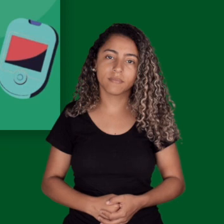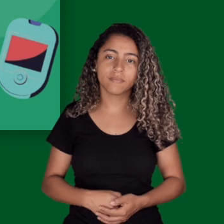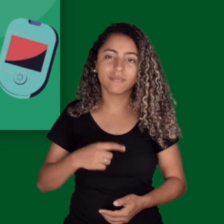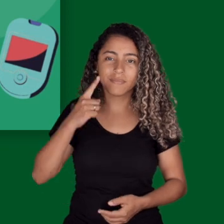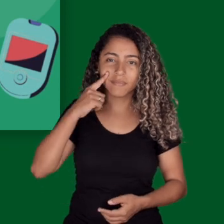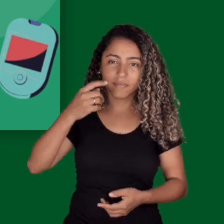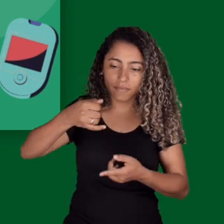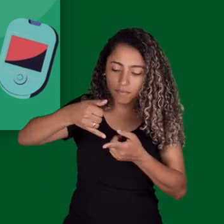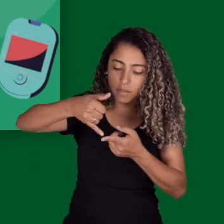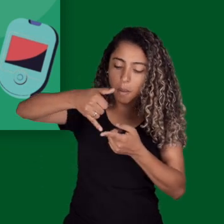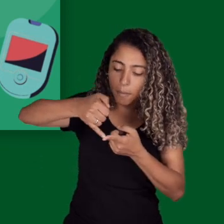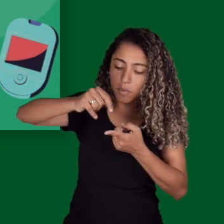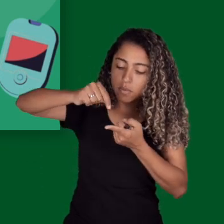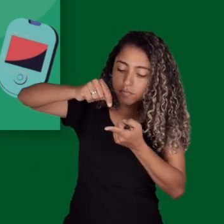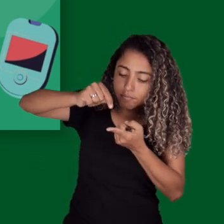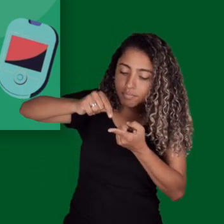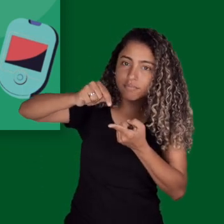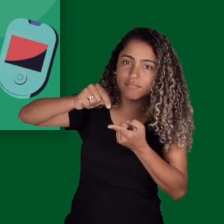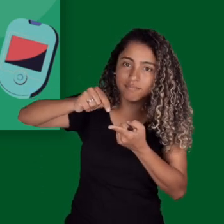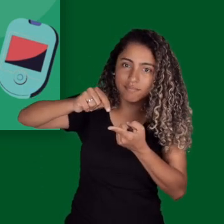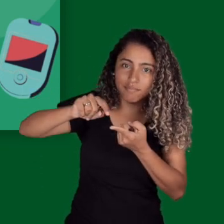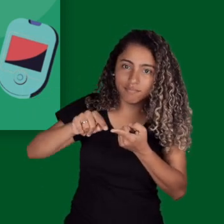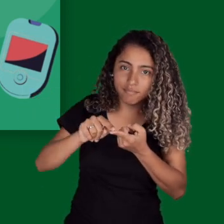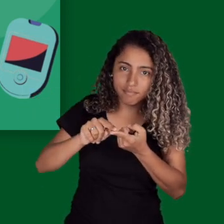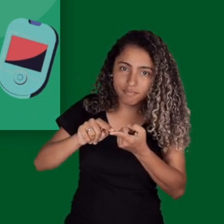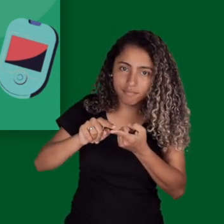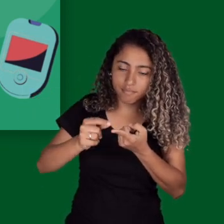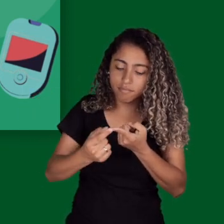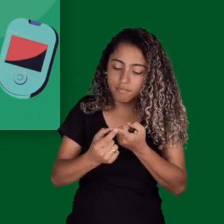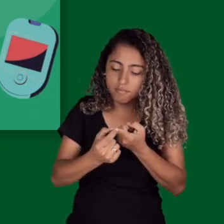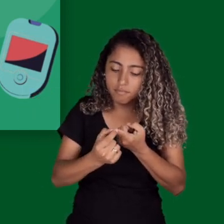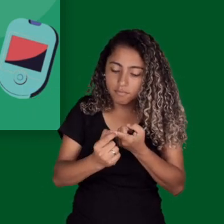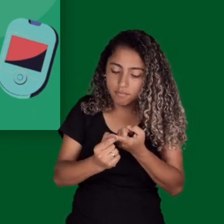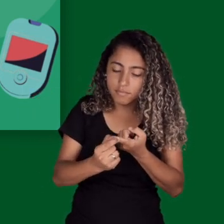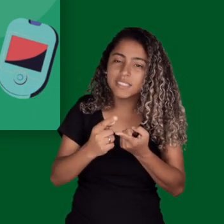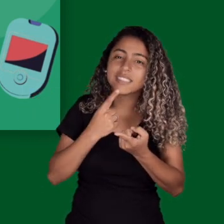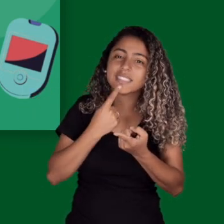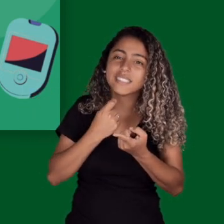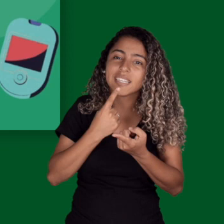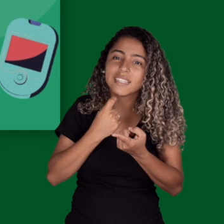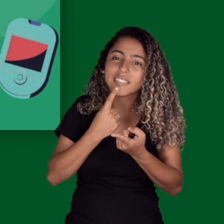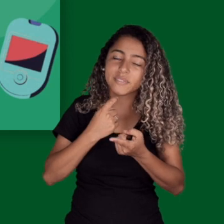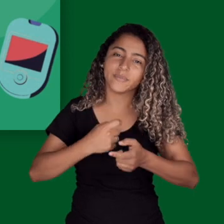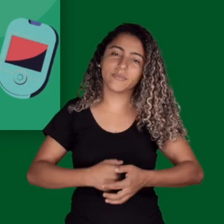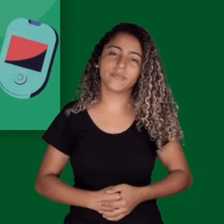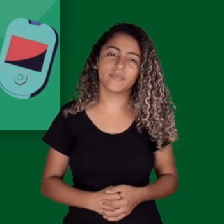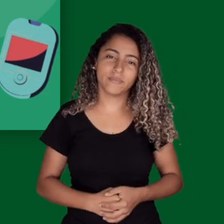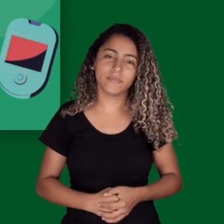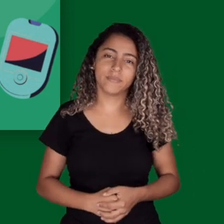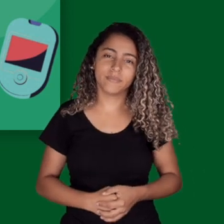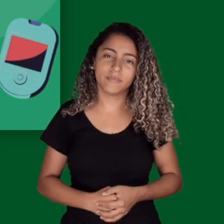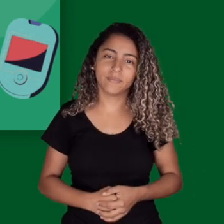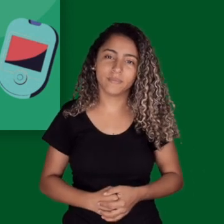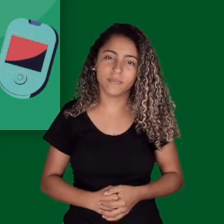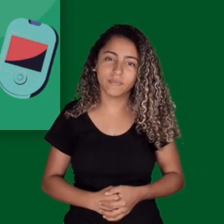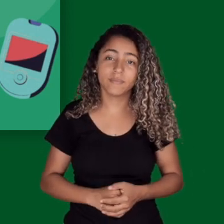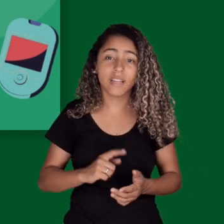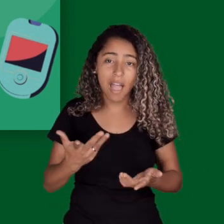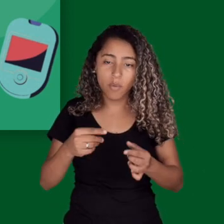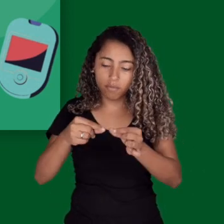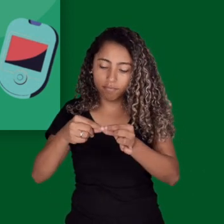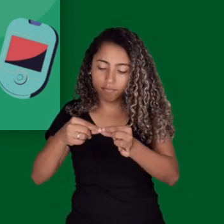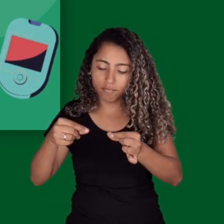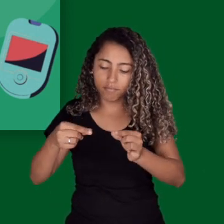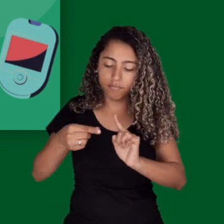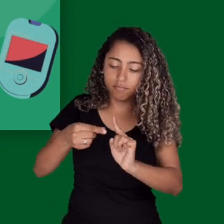do lancetador, né, da canetinha lancetador, eu vou fazer um furo no meu dedo para obter a gota de sangue e